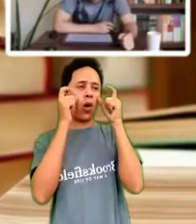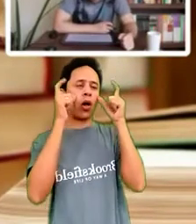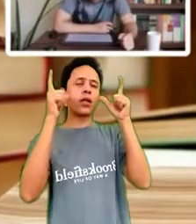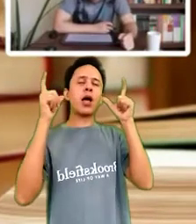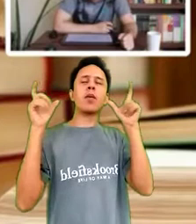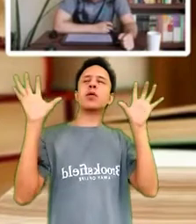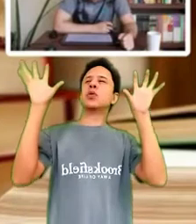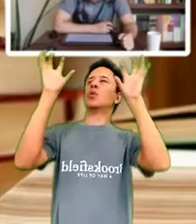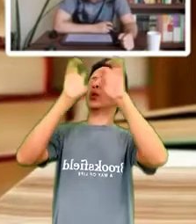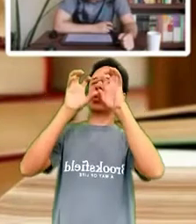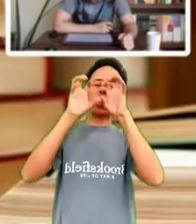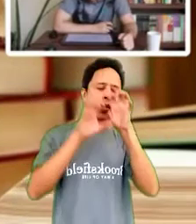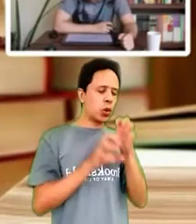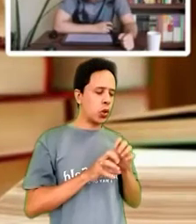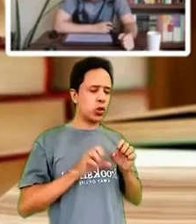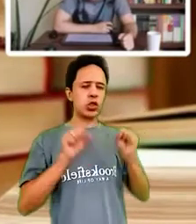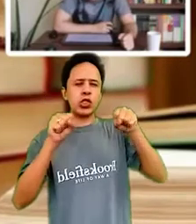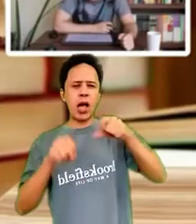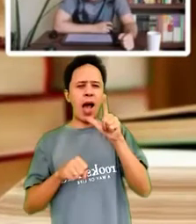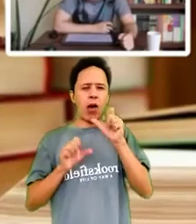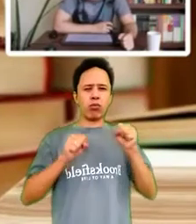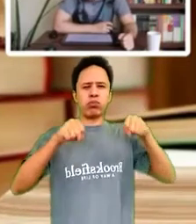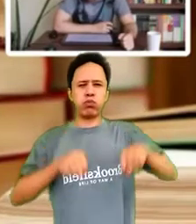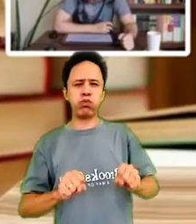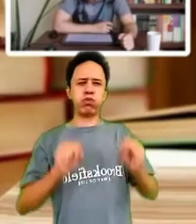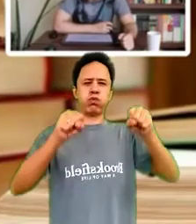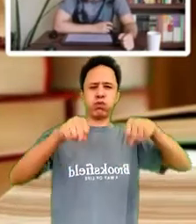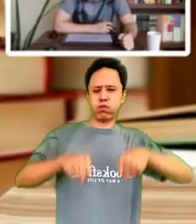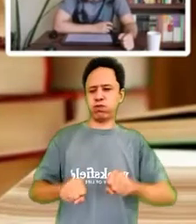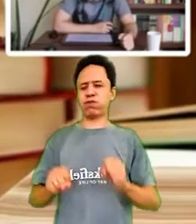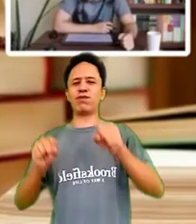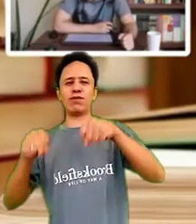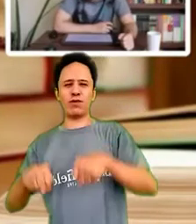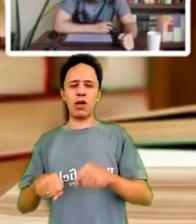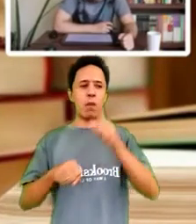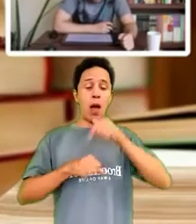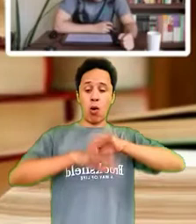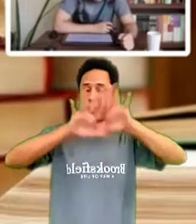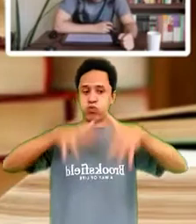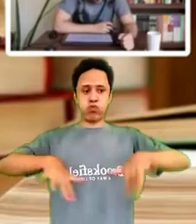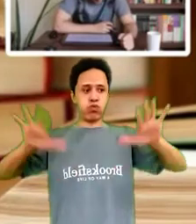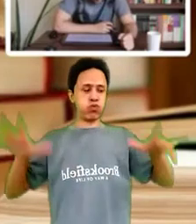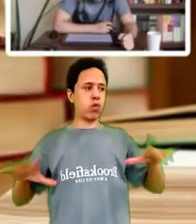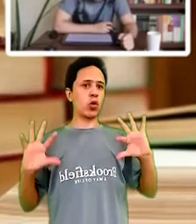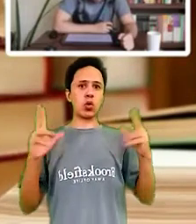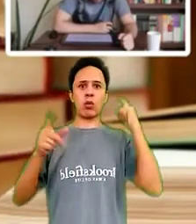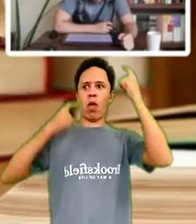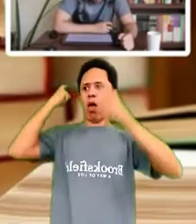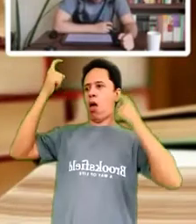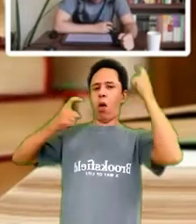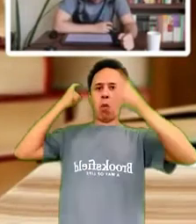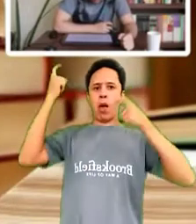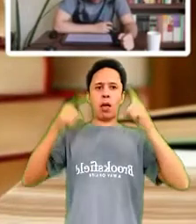Acordamos no escuro e botamos os jets na água. Tsunami, mar em fúria. Estava todo mundo transtornado,